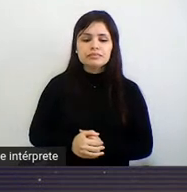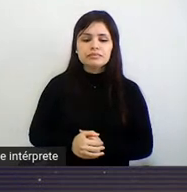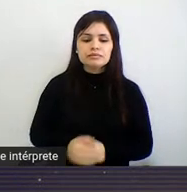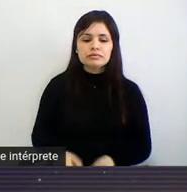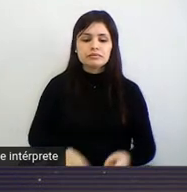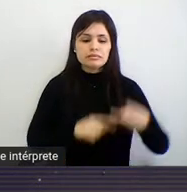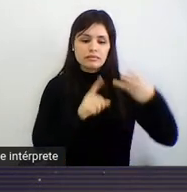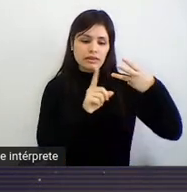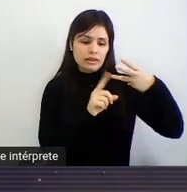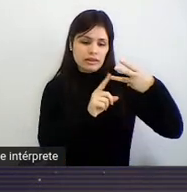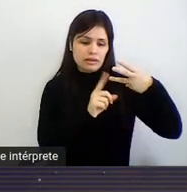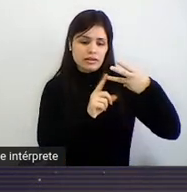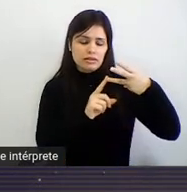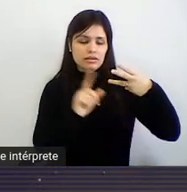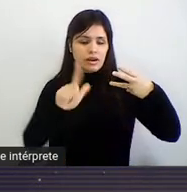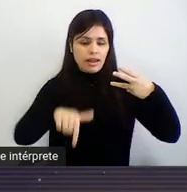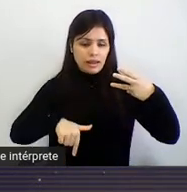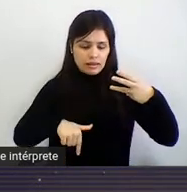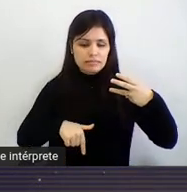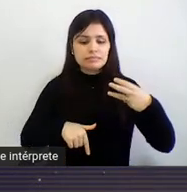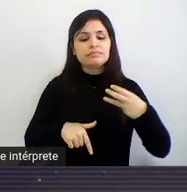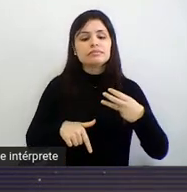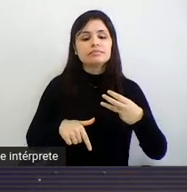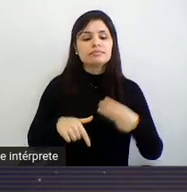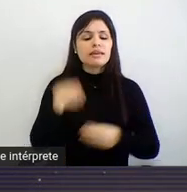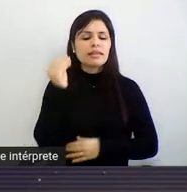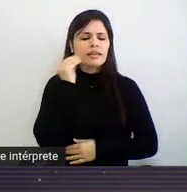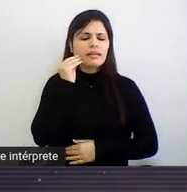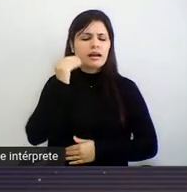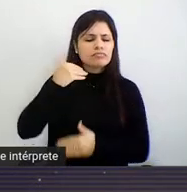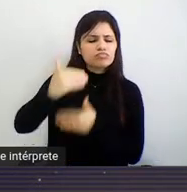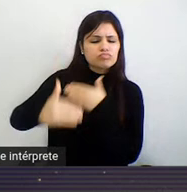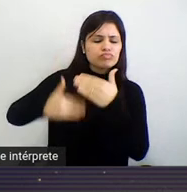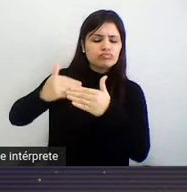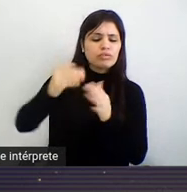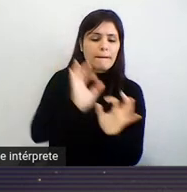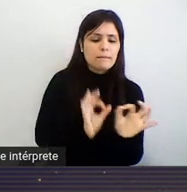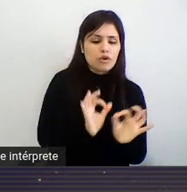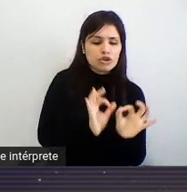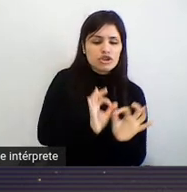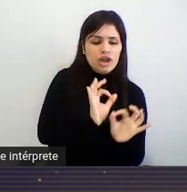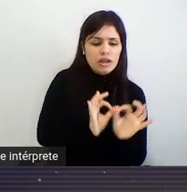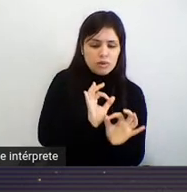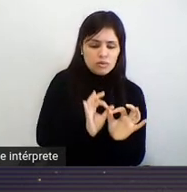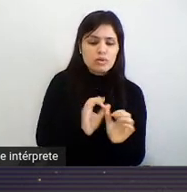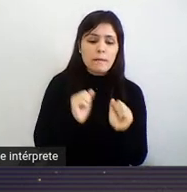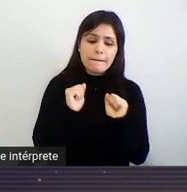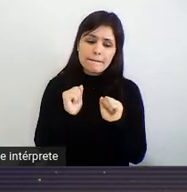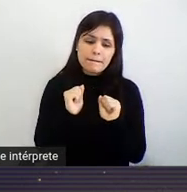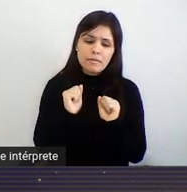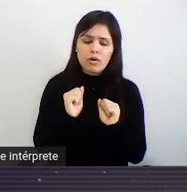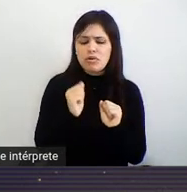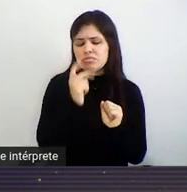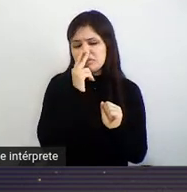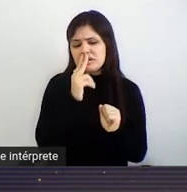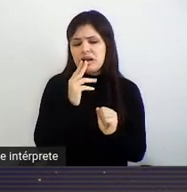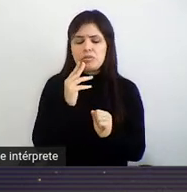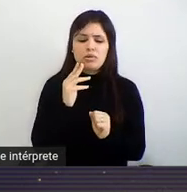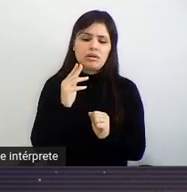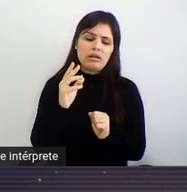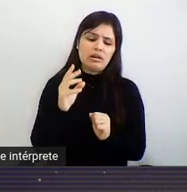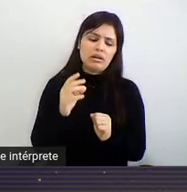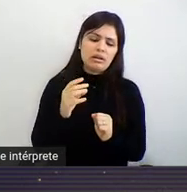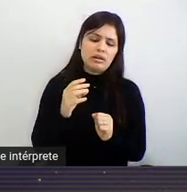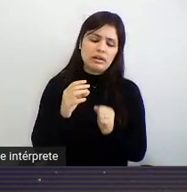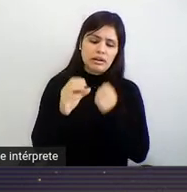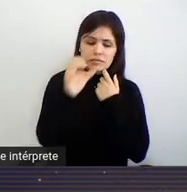O terceiro ponto é tentar desenvolver pequenos projetos que te interessem. Pode ser coisa de um final de semana, uma semana, pode ser algo que